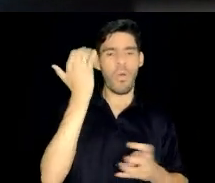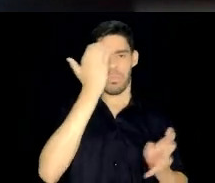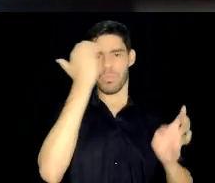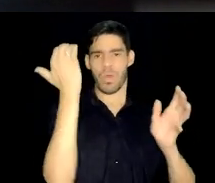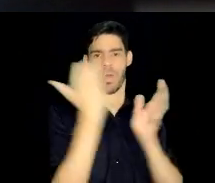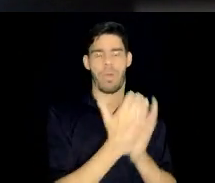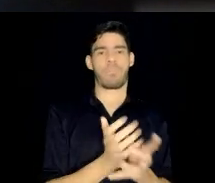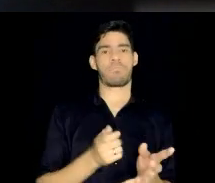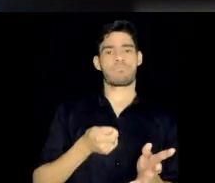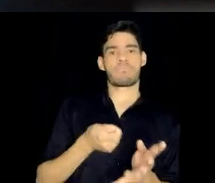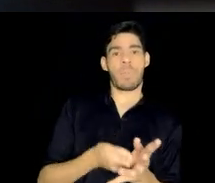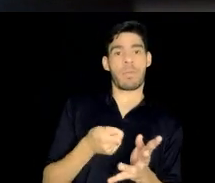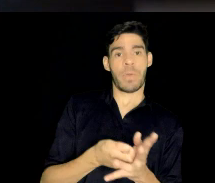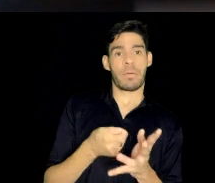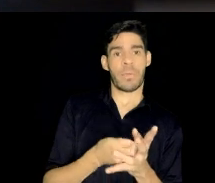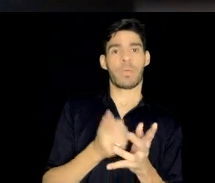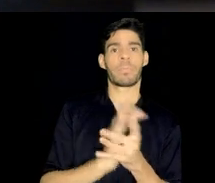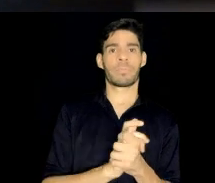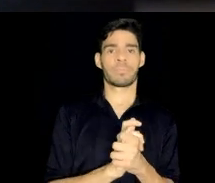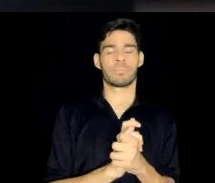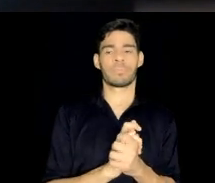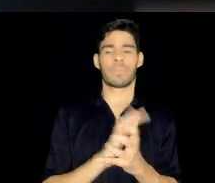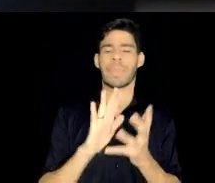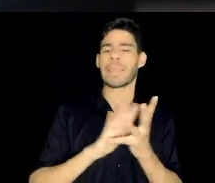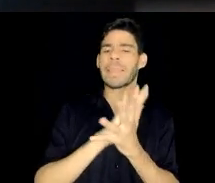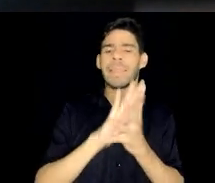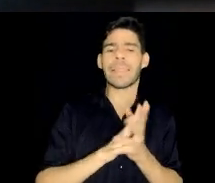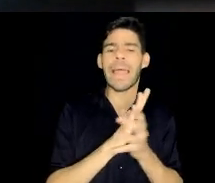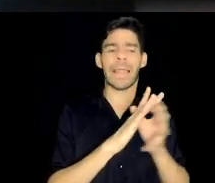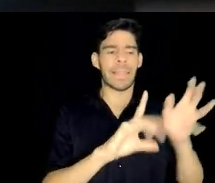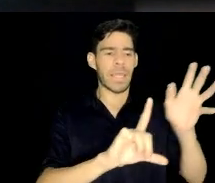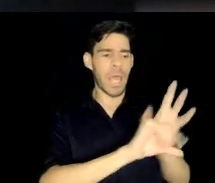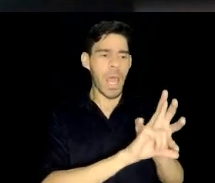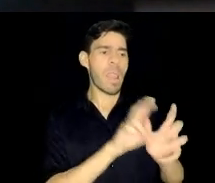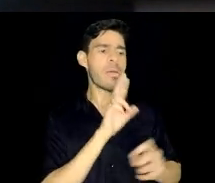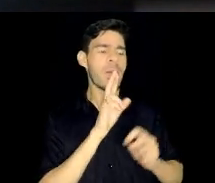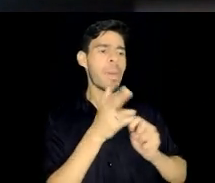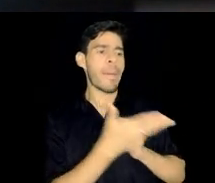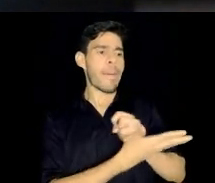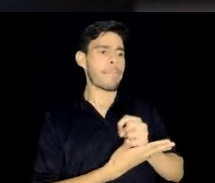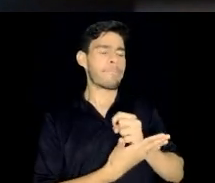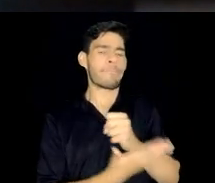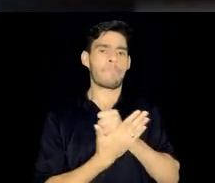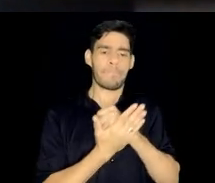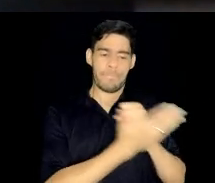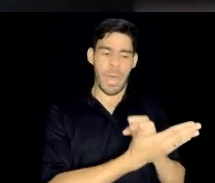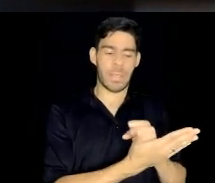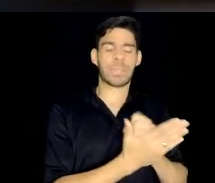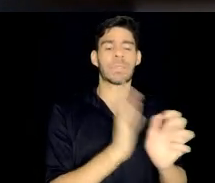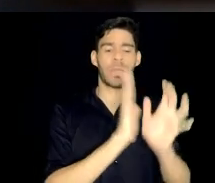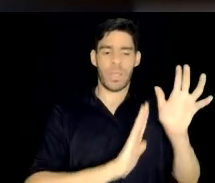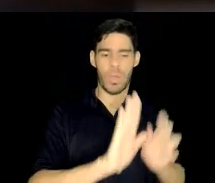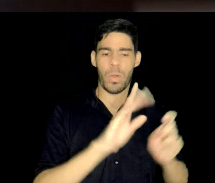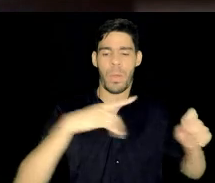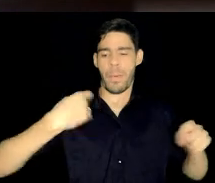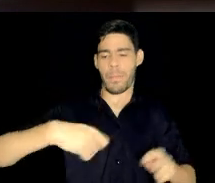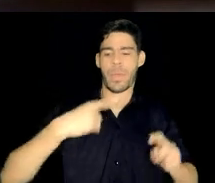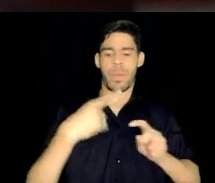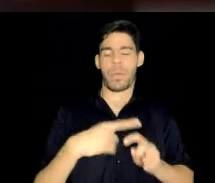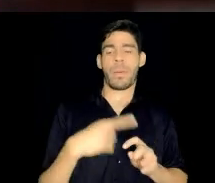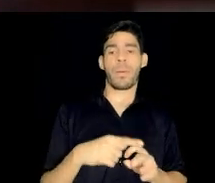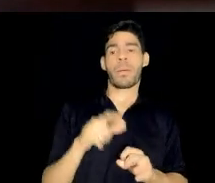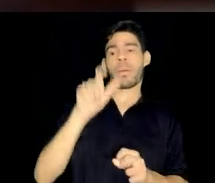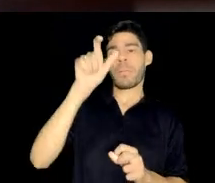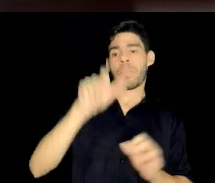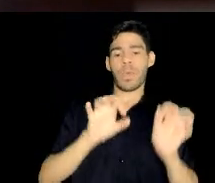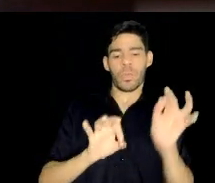ou cumprimento de obrigação sem que haja lei que dê respaldo, deve merecer muito cuidado, porque